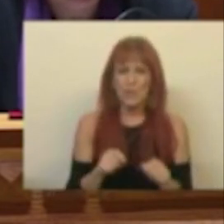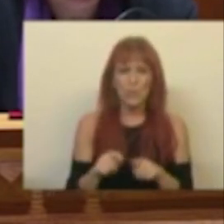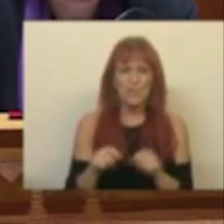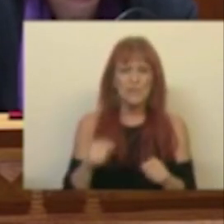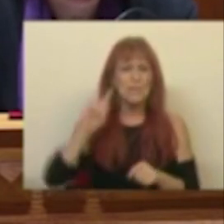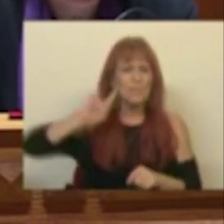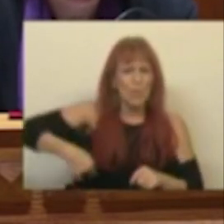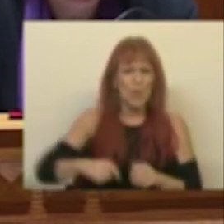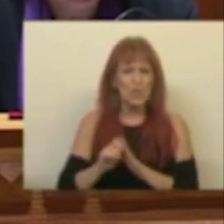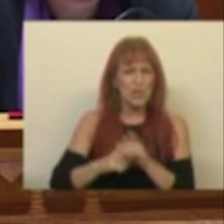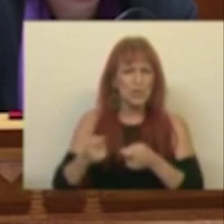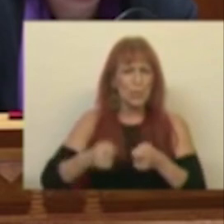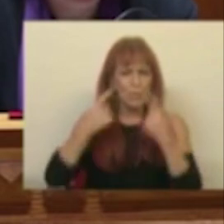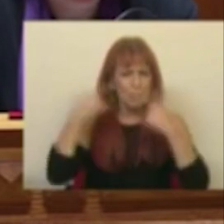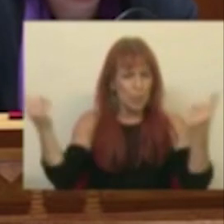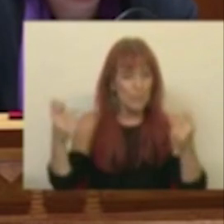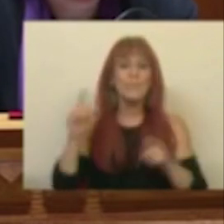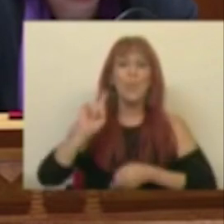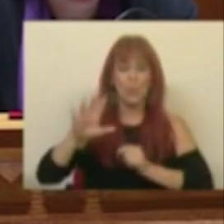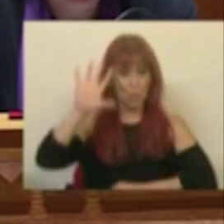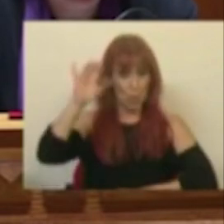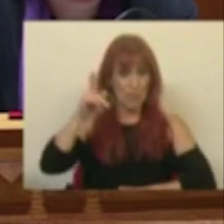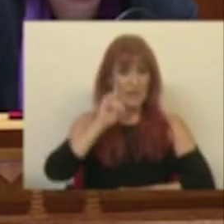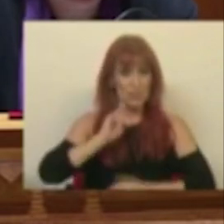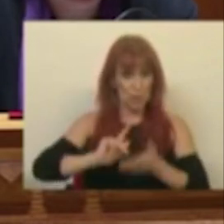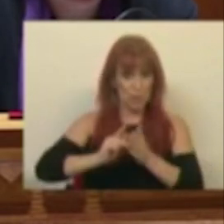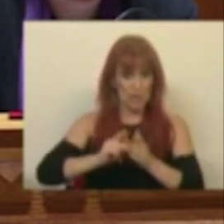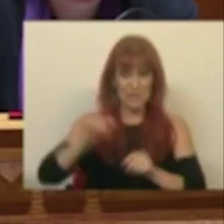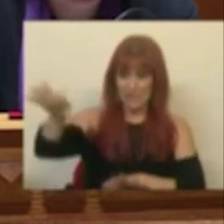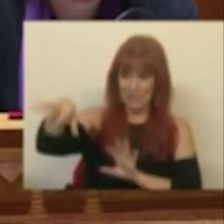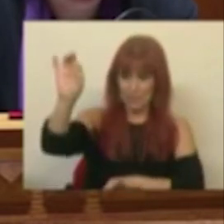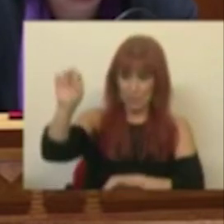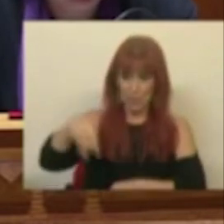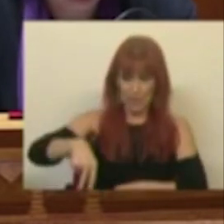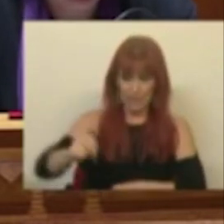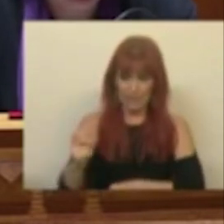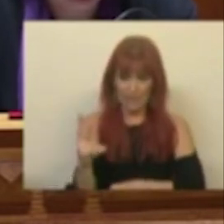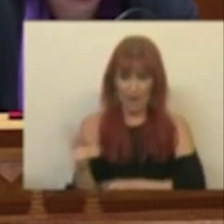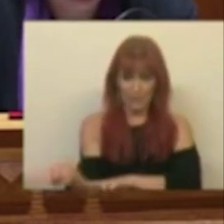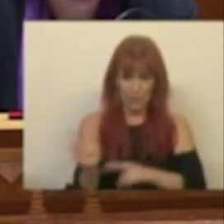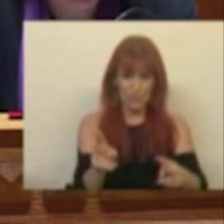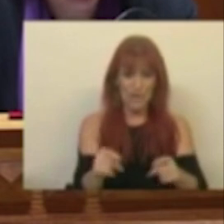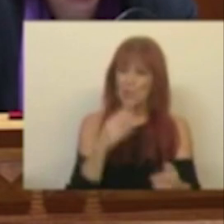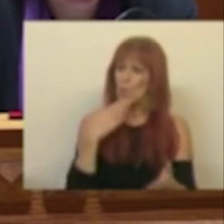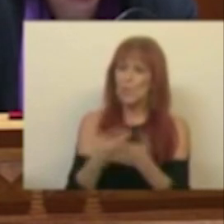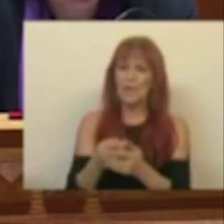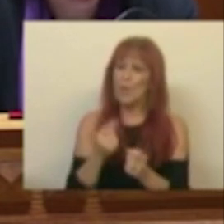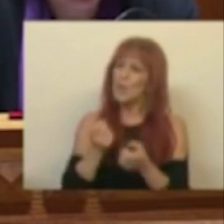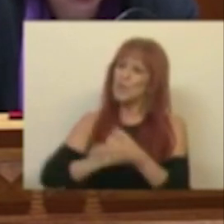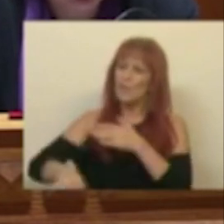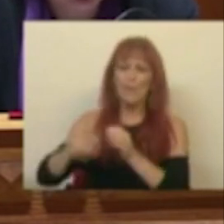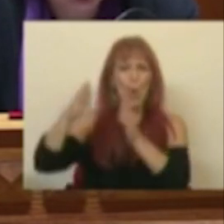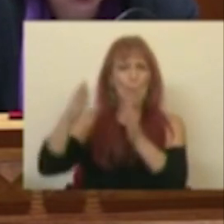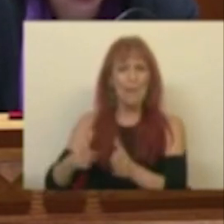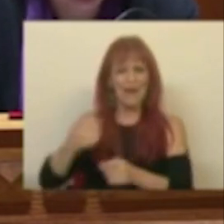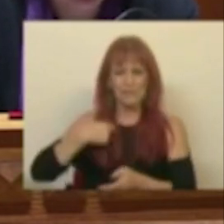uma violação do Estatuto de Gestor Público. Foi quando a senhora engenheira foi nomeada para a nave, e não procedeu à reposição de parte